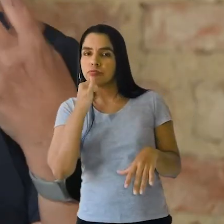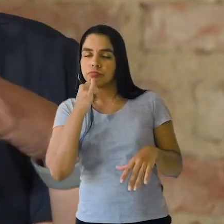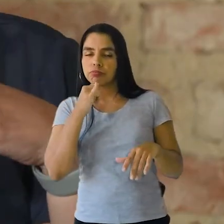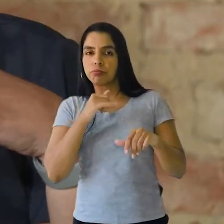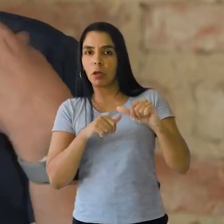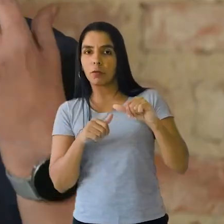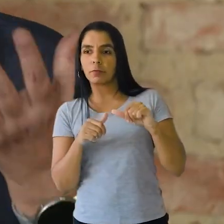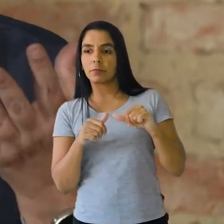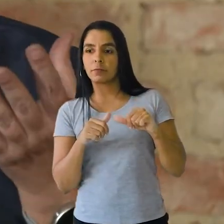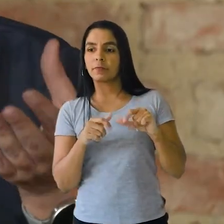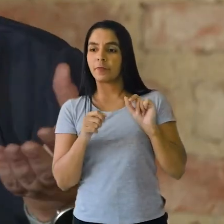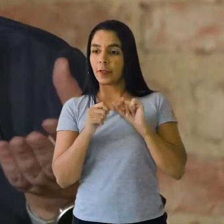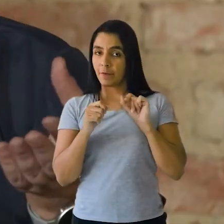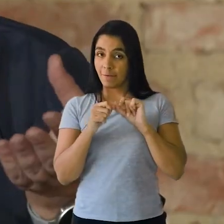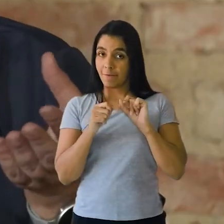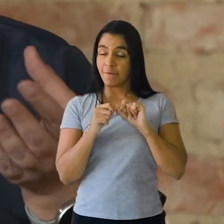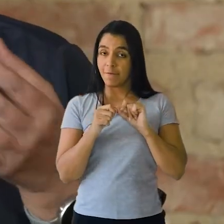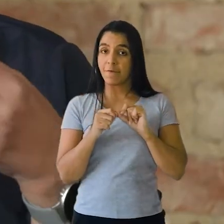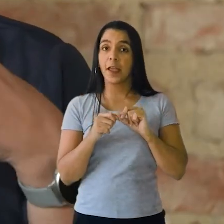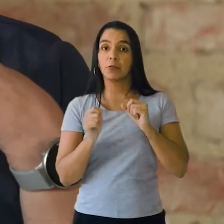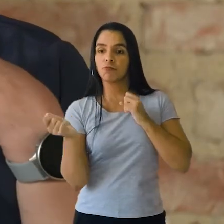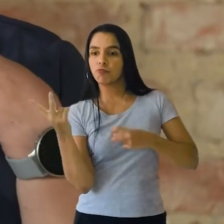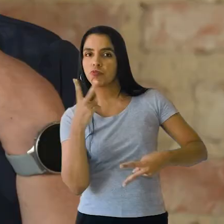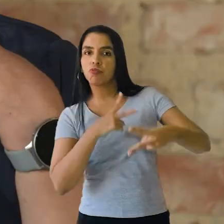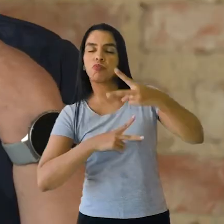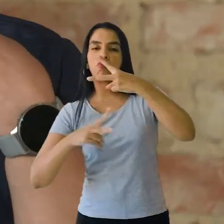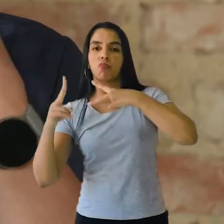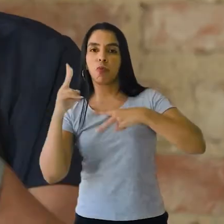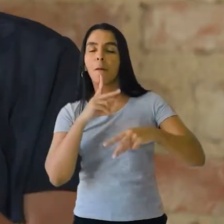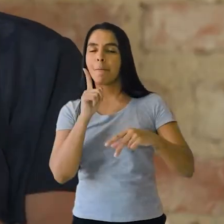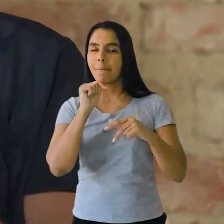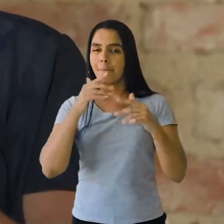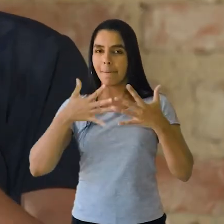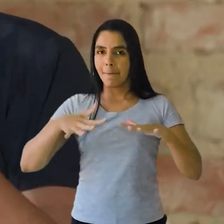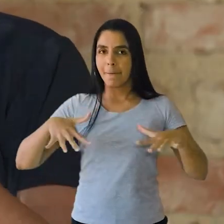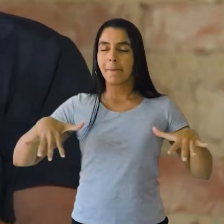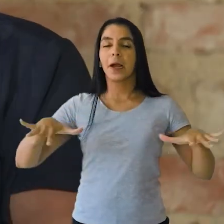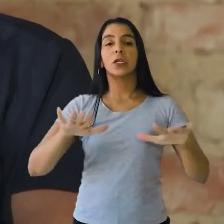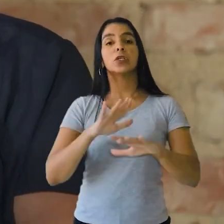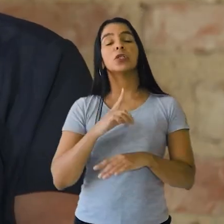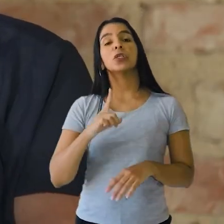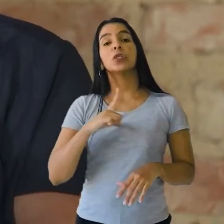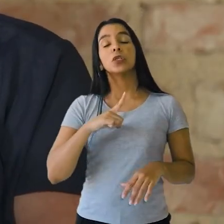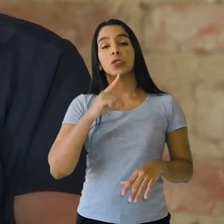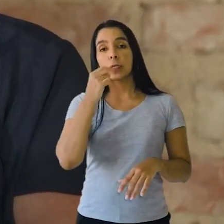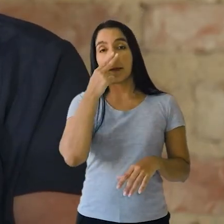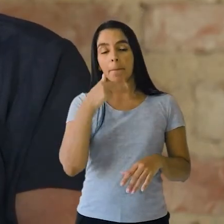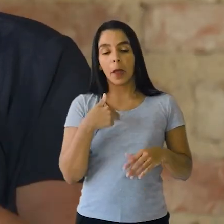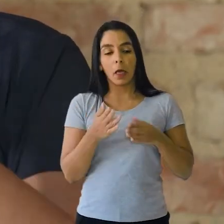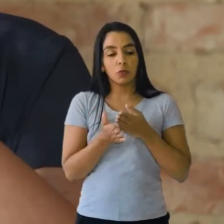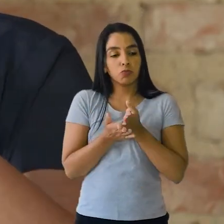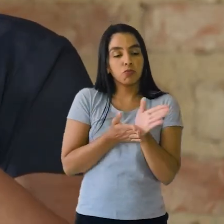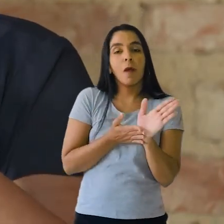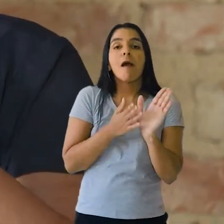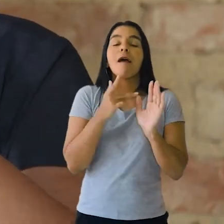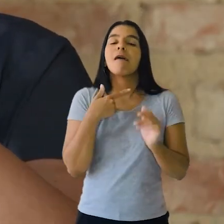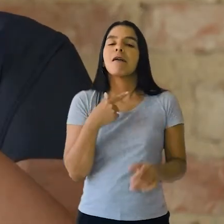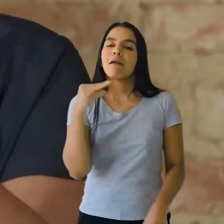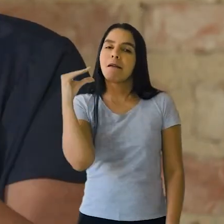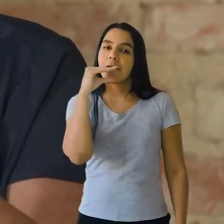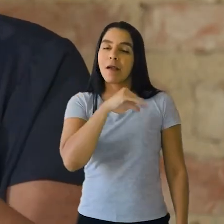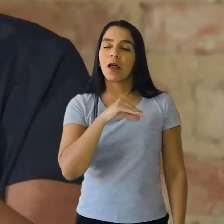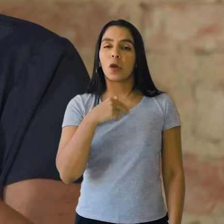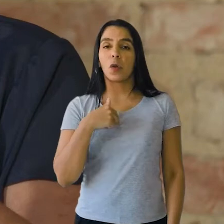e no transporte de energia feito pelas correntes oceânicas, havia